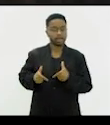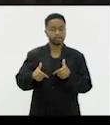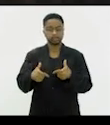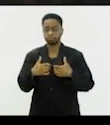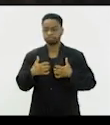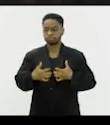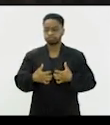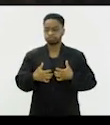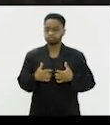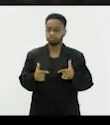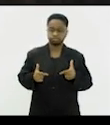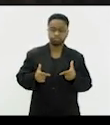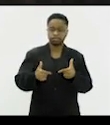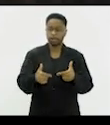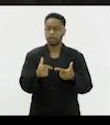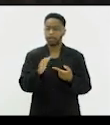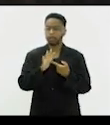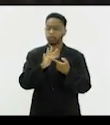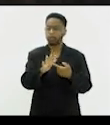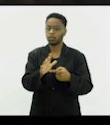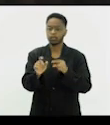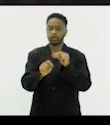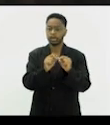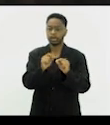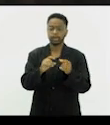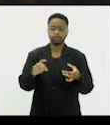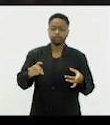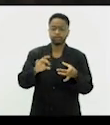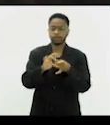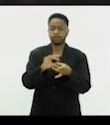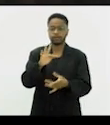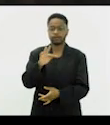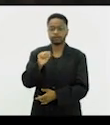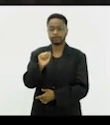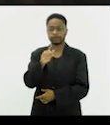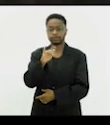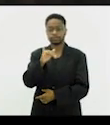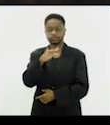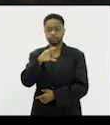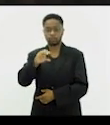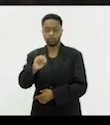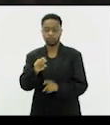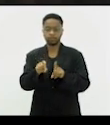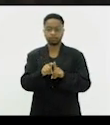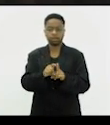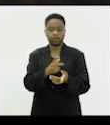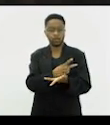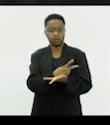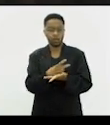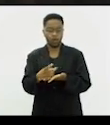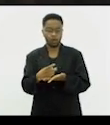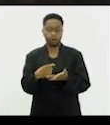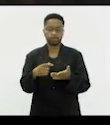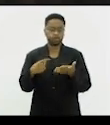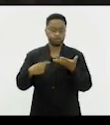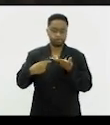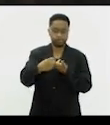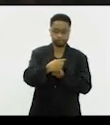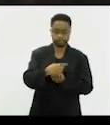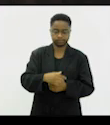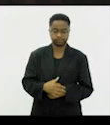iradas, raivosas, dizendo que isso é fruto do fascismo, fruto do golpismo, e vai por aí afora.